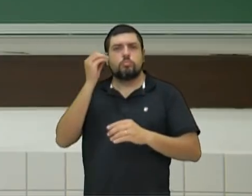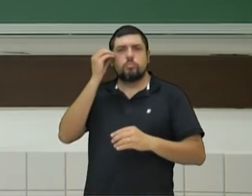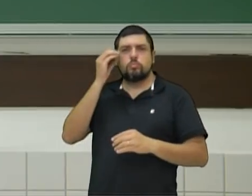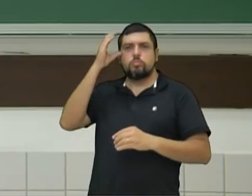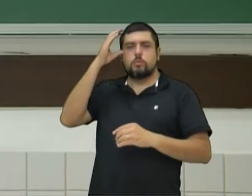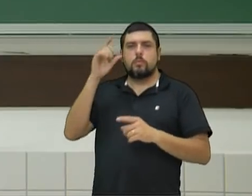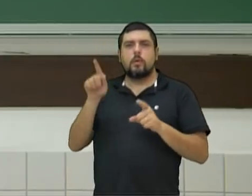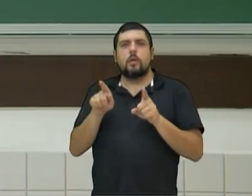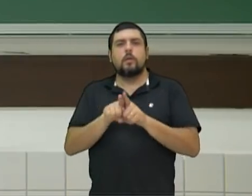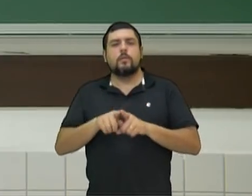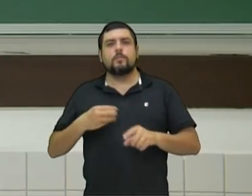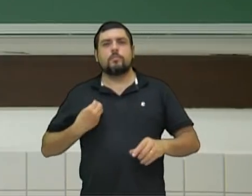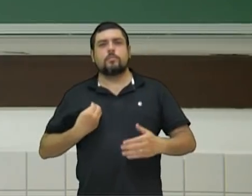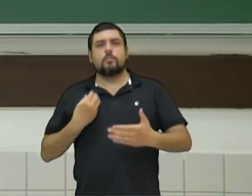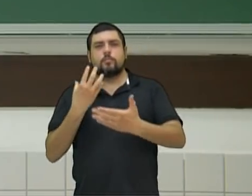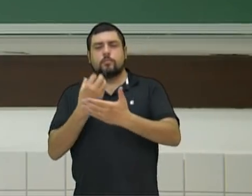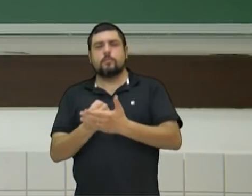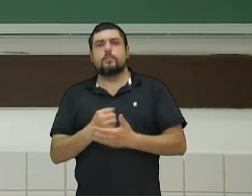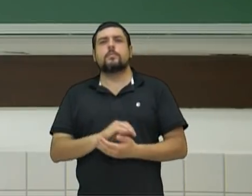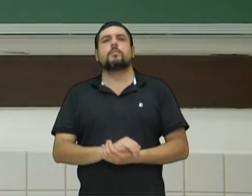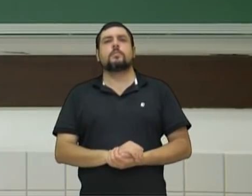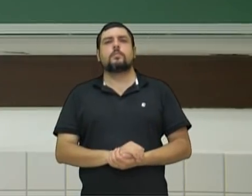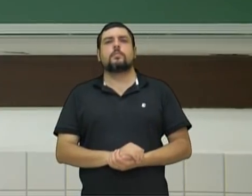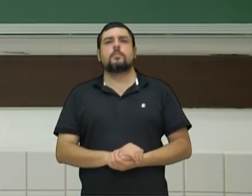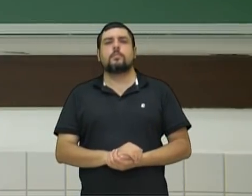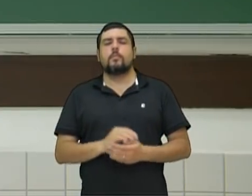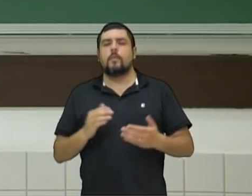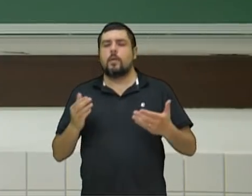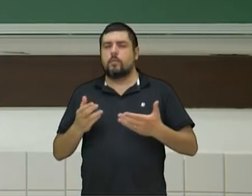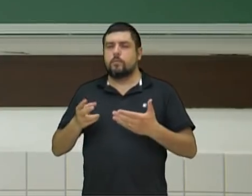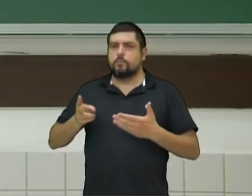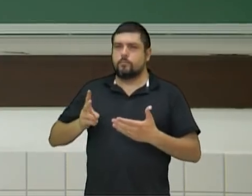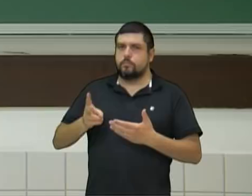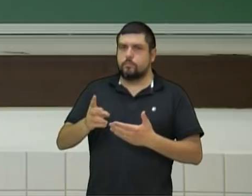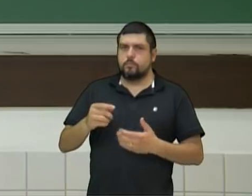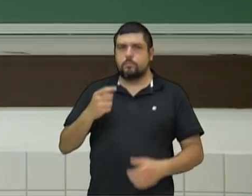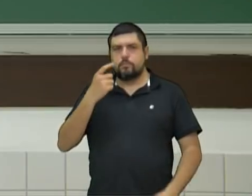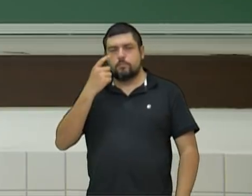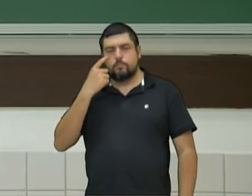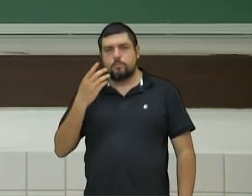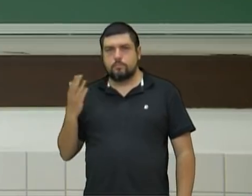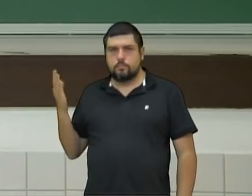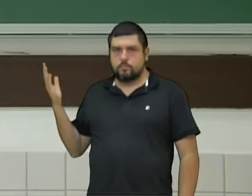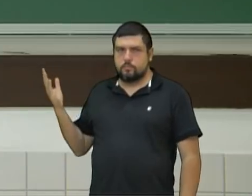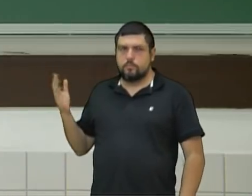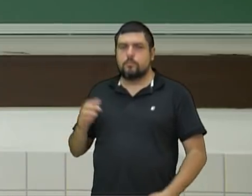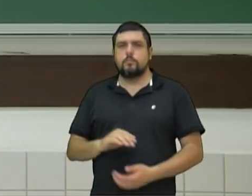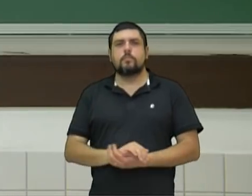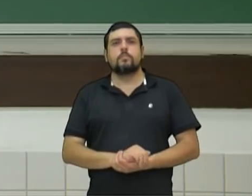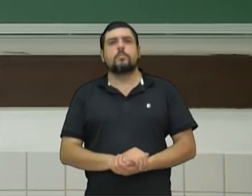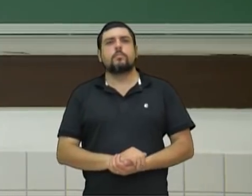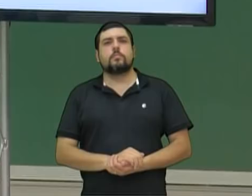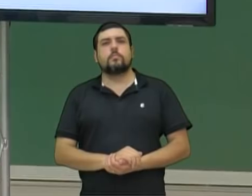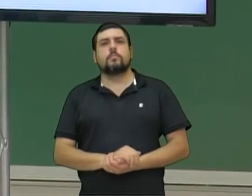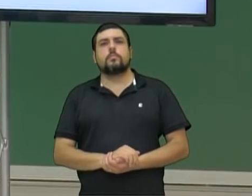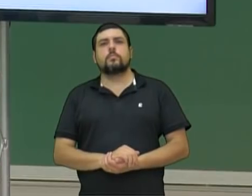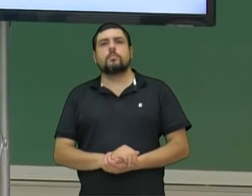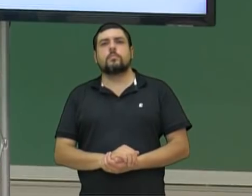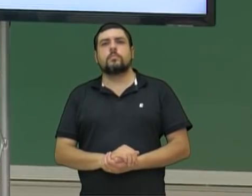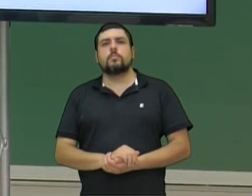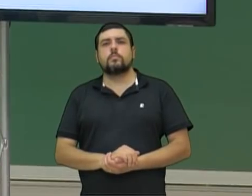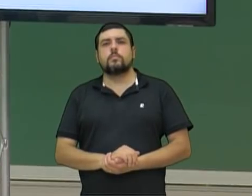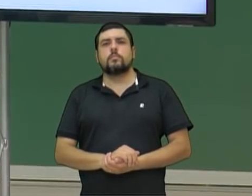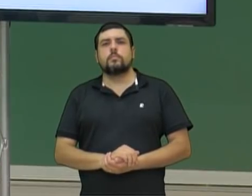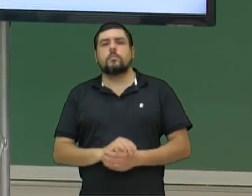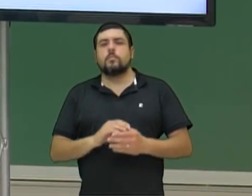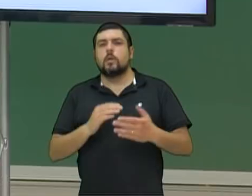garante a presença. Beleza? Então vamos continuar aqui com a professora. Já passei o recadinho do lembre-se, né? E retomando o que vimos